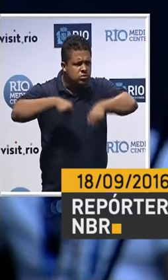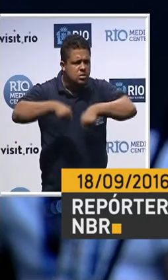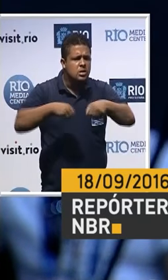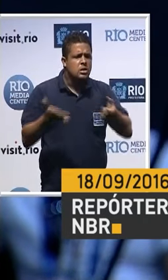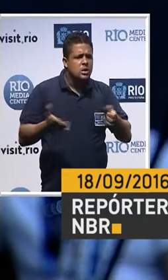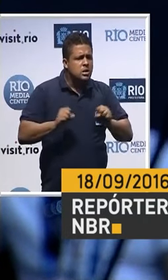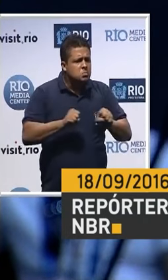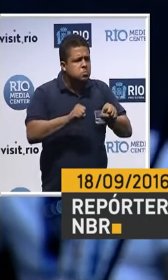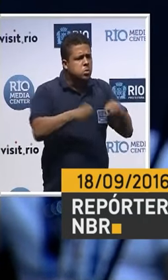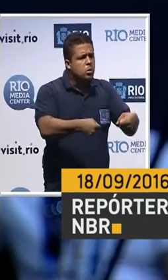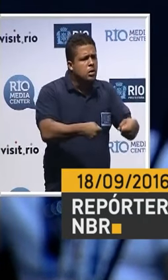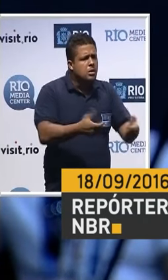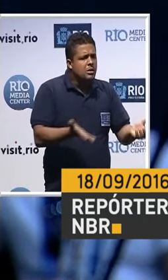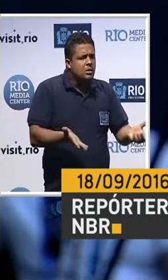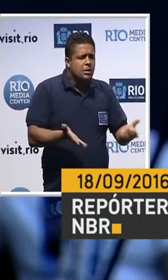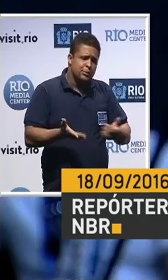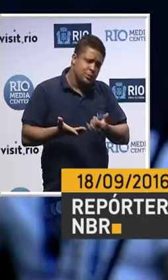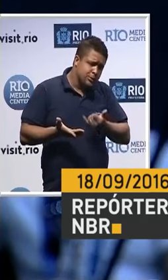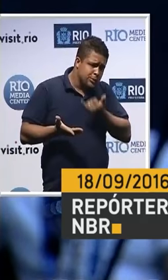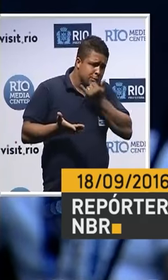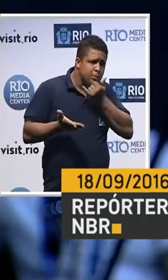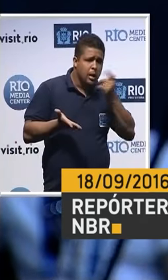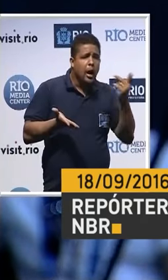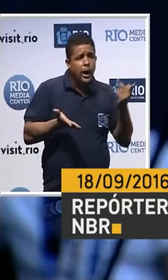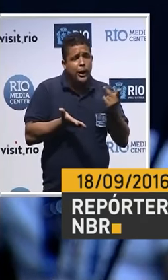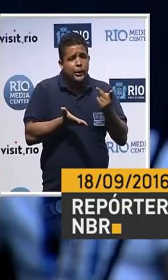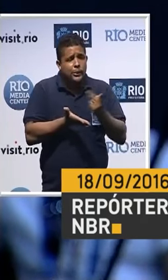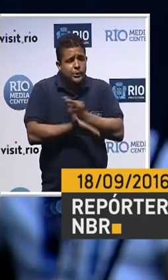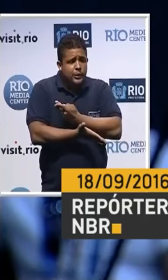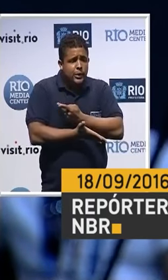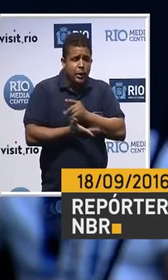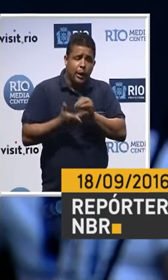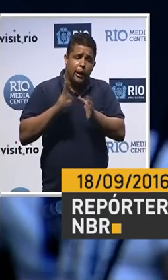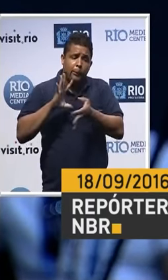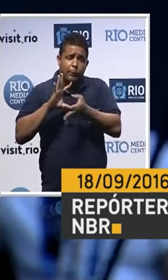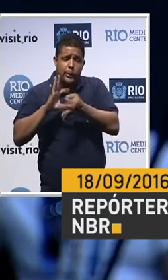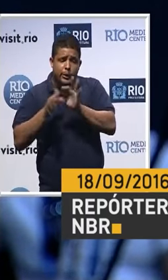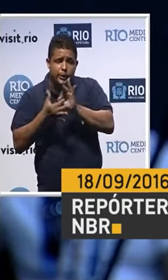Porque, infelizmente, a Paralimpíada está